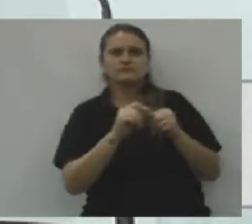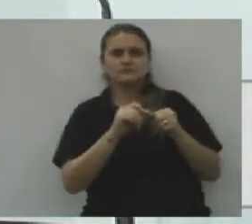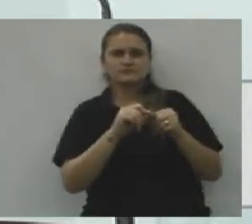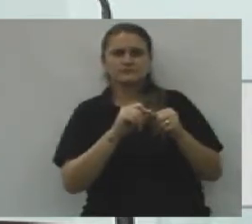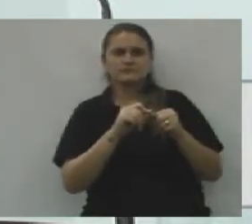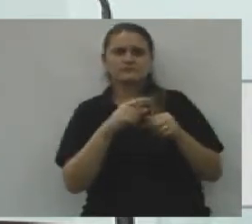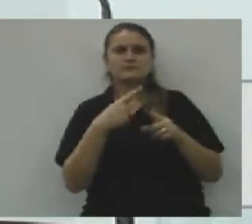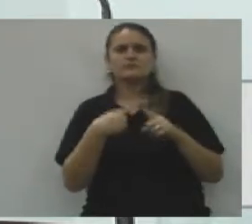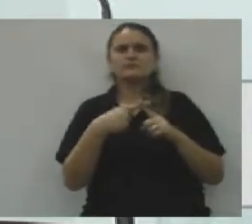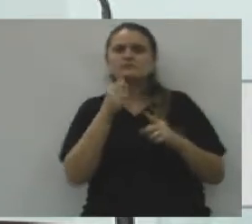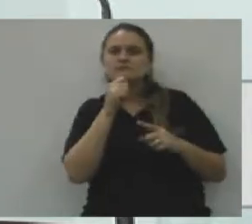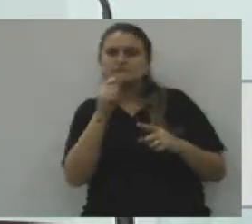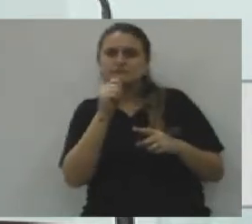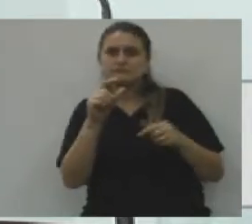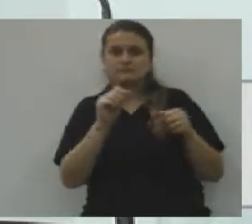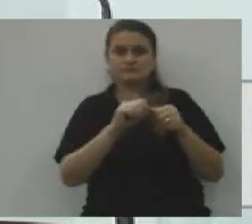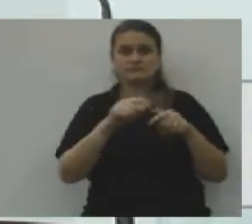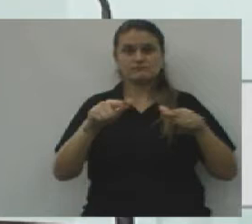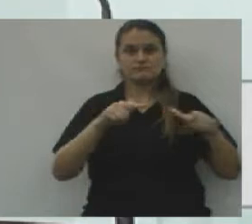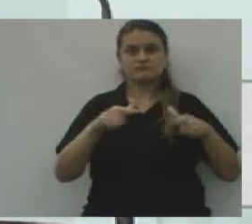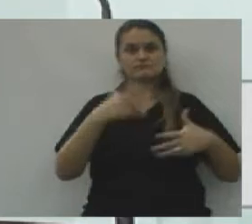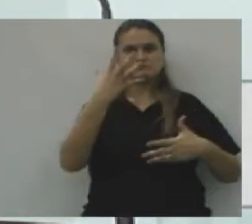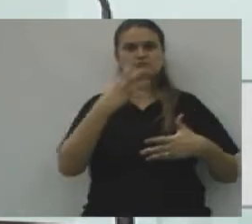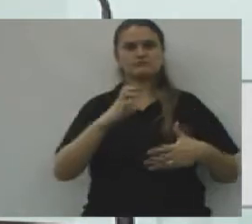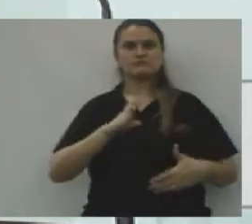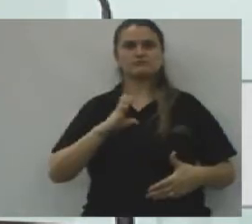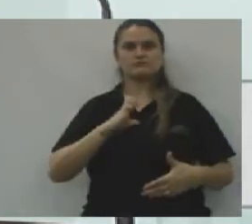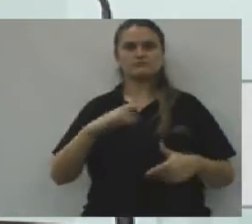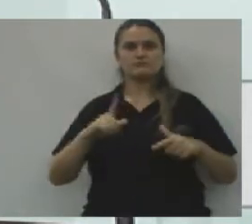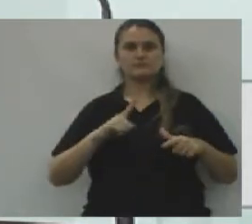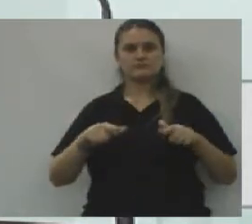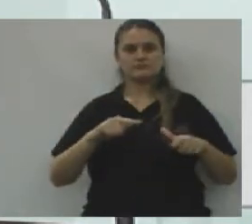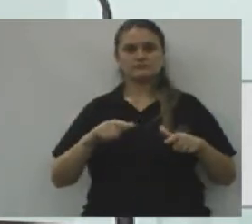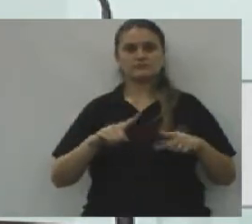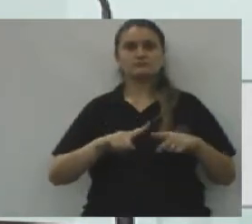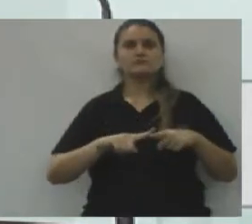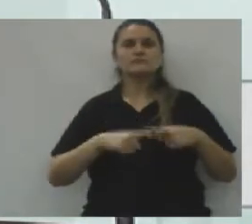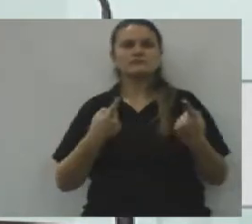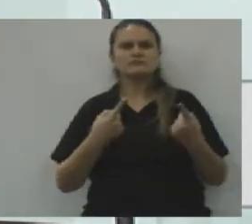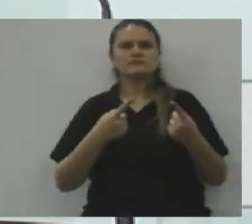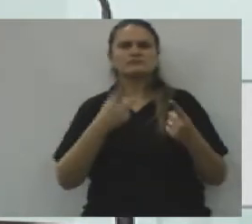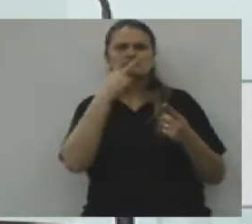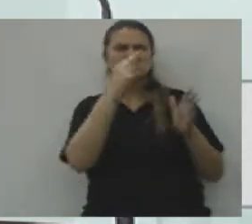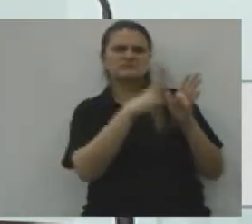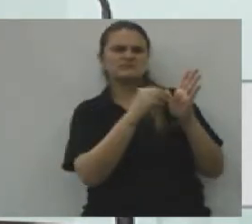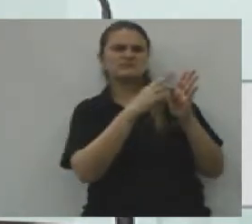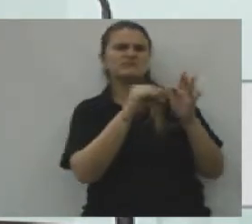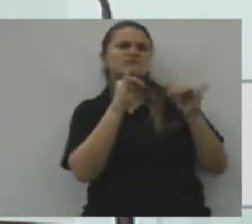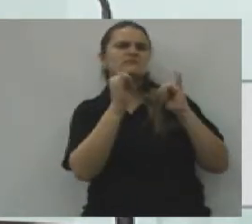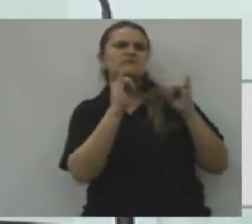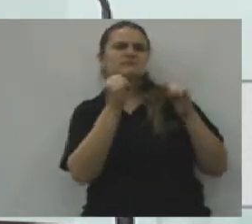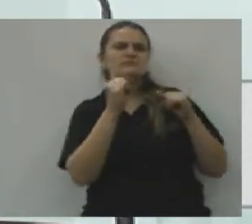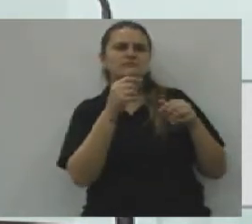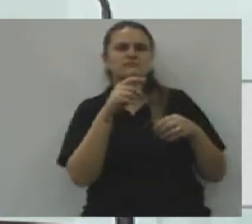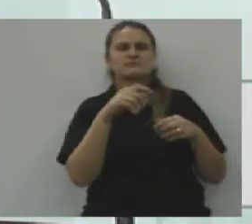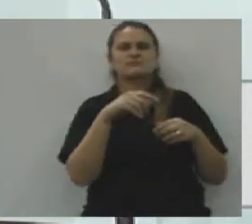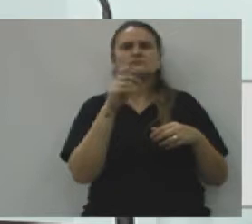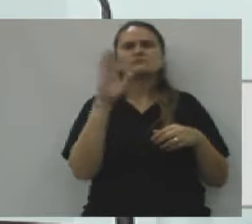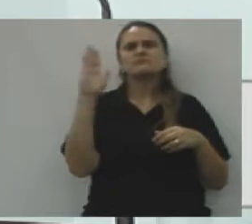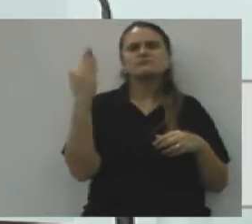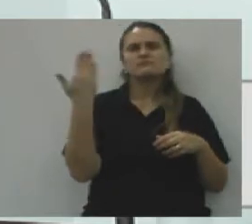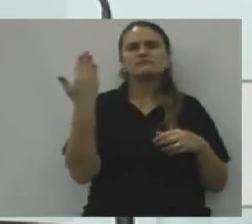a imprensa, que trabalha de forma séria, mas o sistema pirata, os